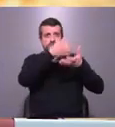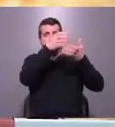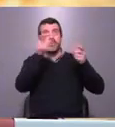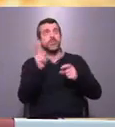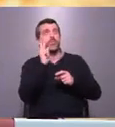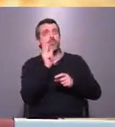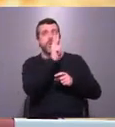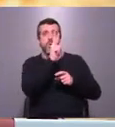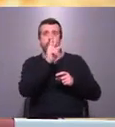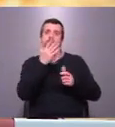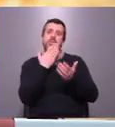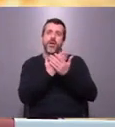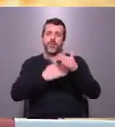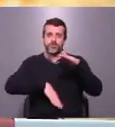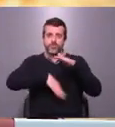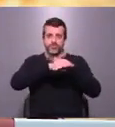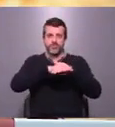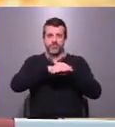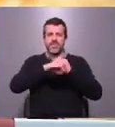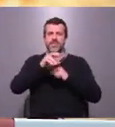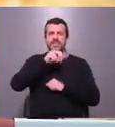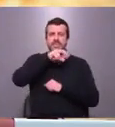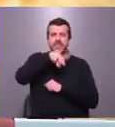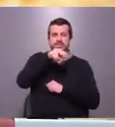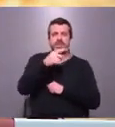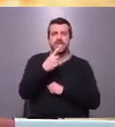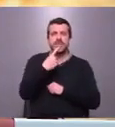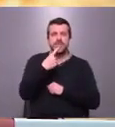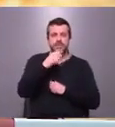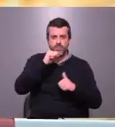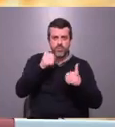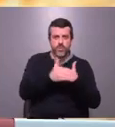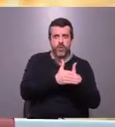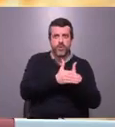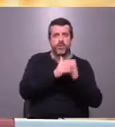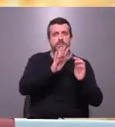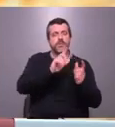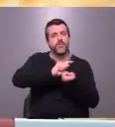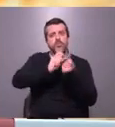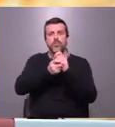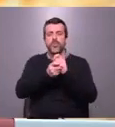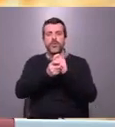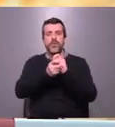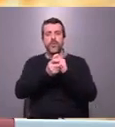morte, por ação de Deus, tornou-se símbolo de vida.